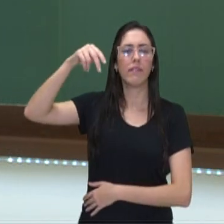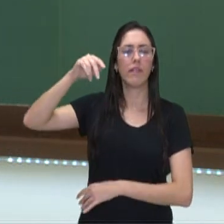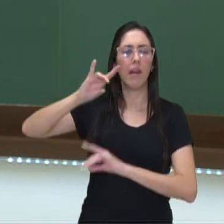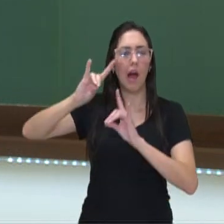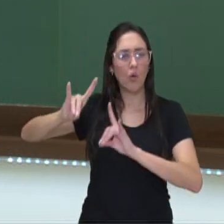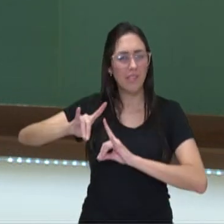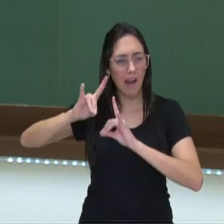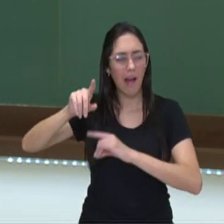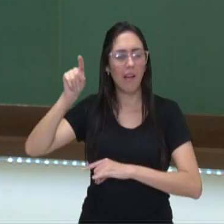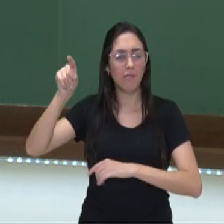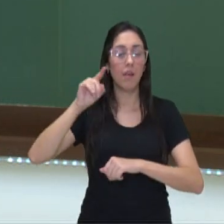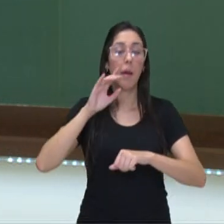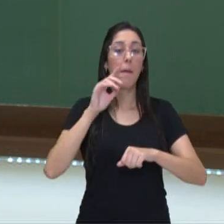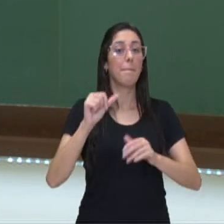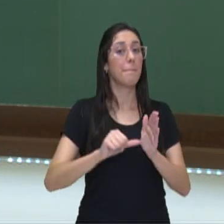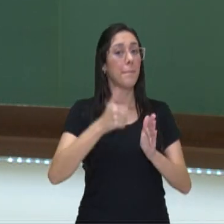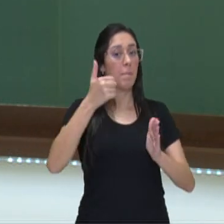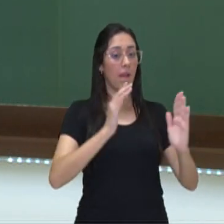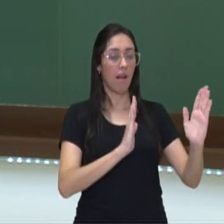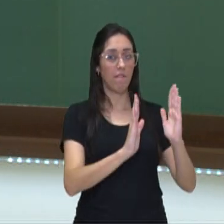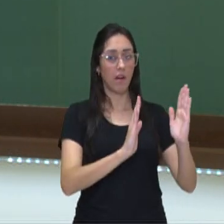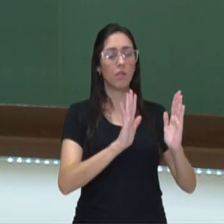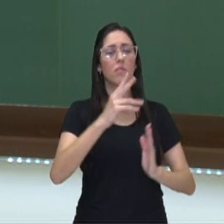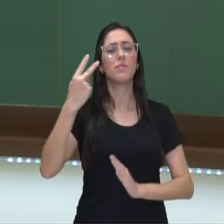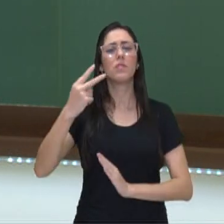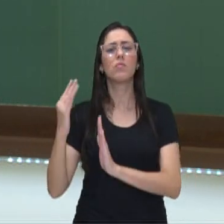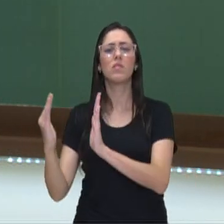fase. E na segunda fase, para onde eles